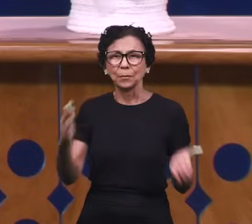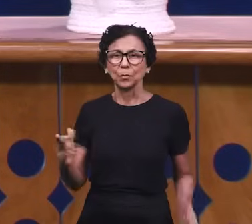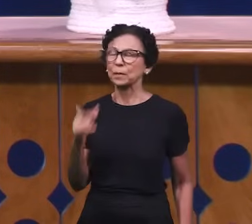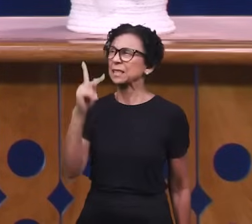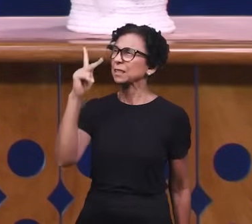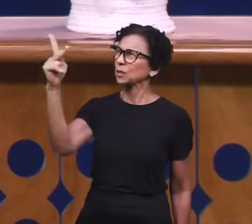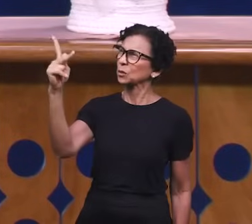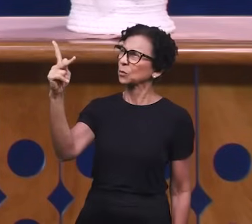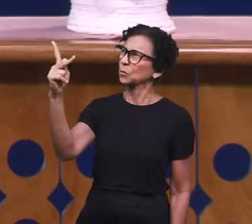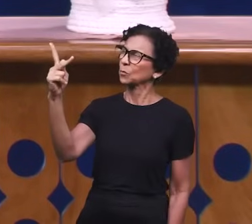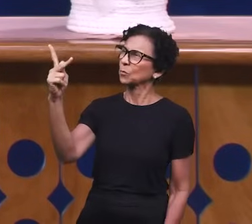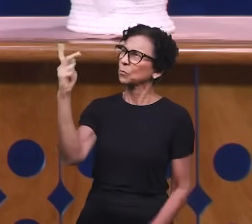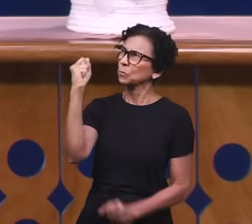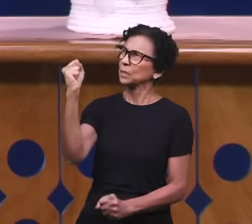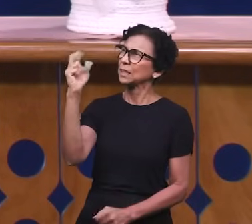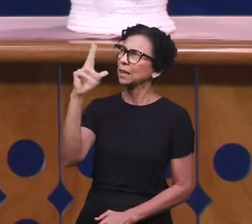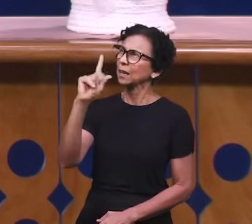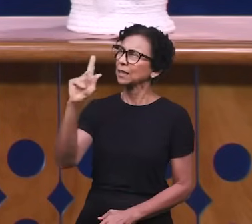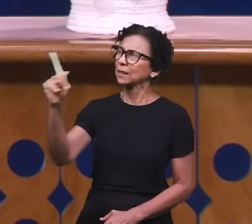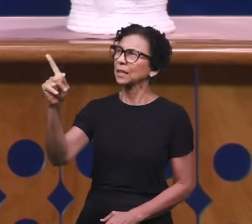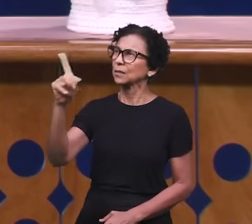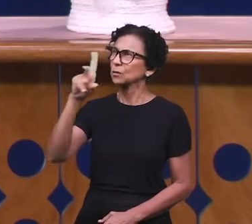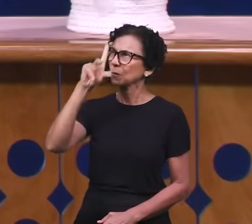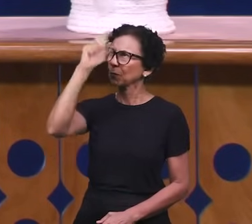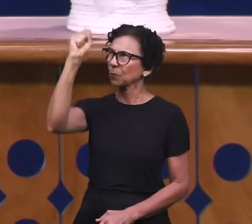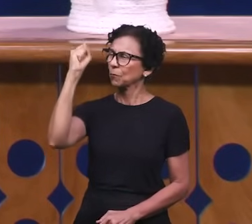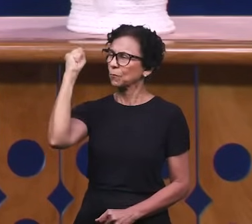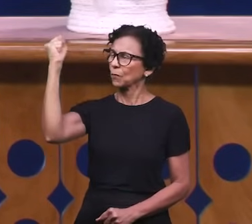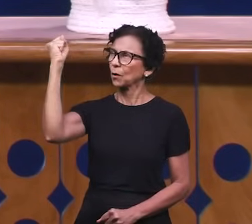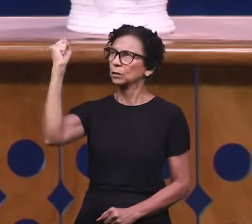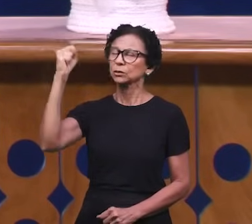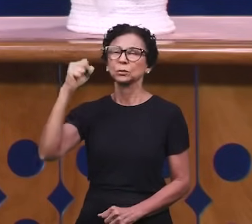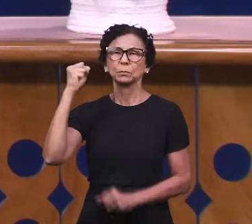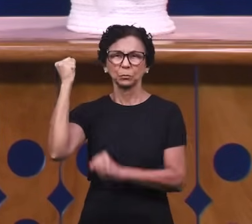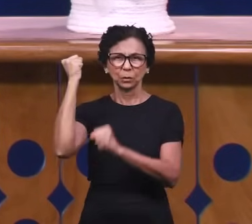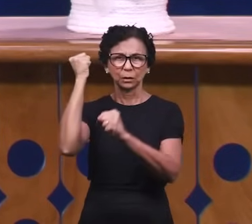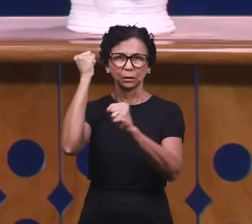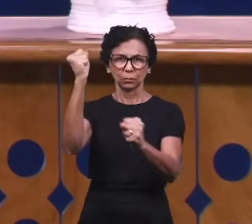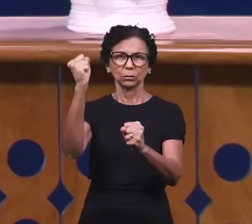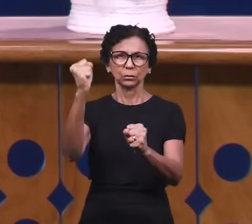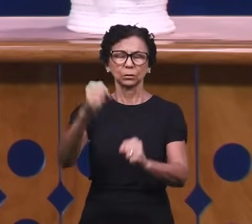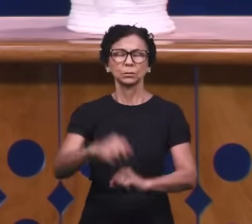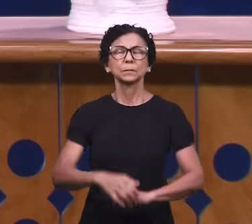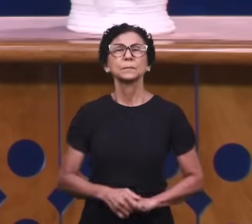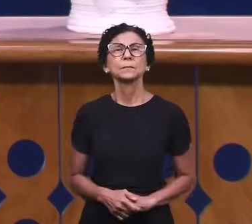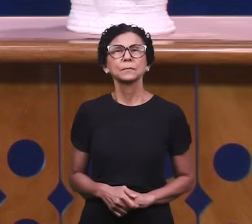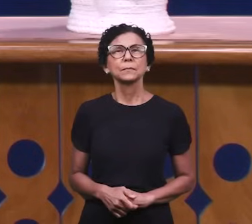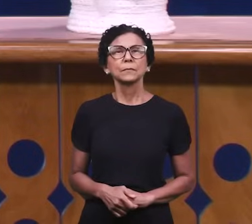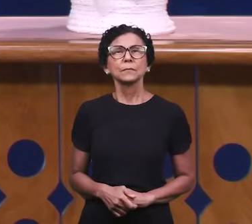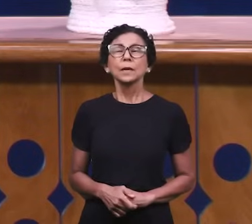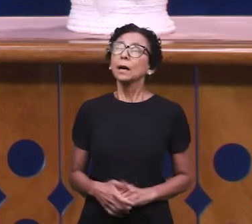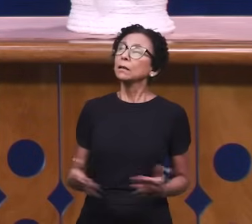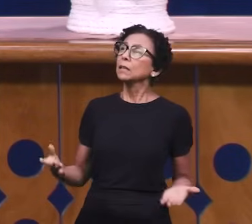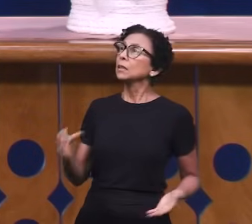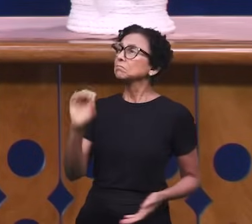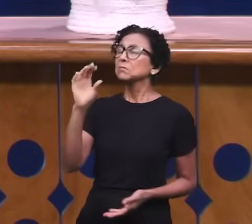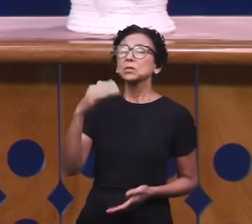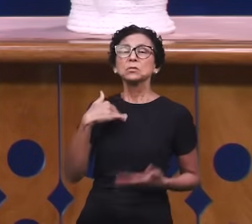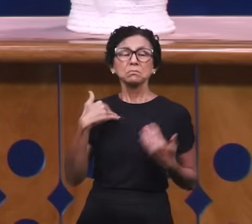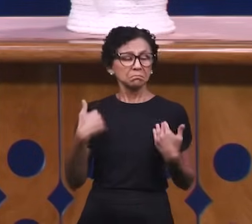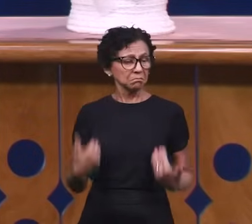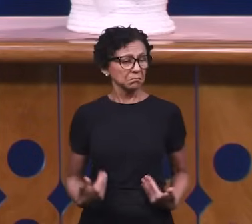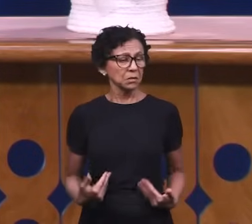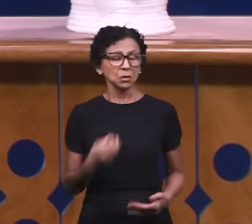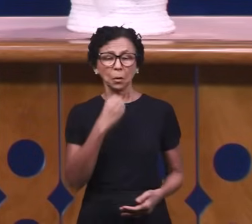tua força, Senhor, ela é eterna. A tua mão é poderosa. O Senhor é forte. O Senhor é o Deus da guerra". Quantas vezes nossa, hoje estou